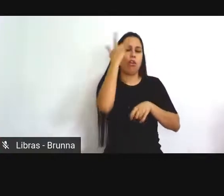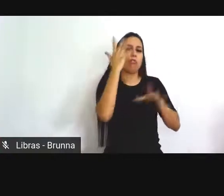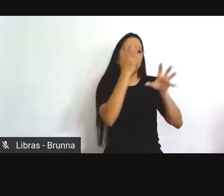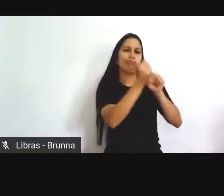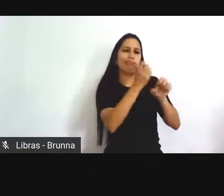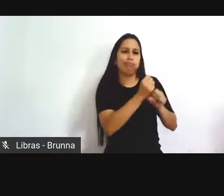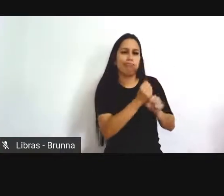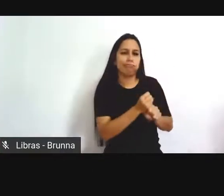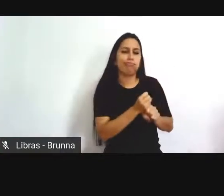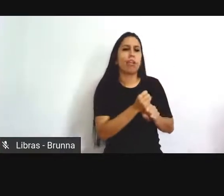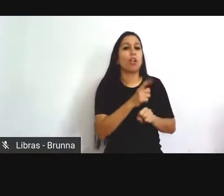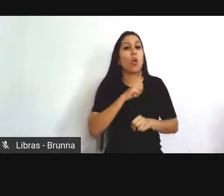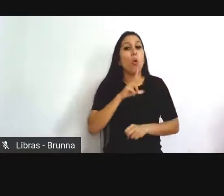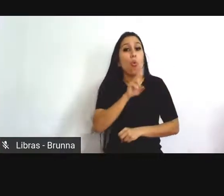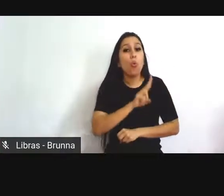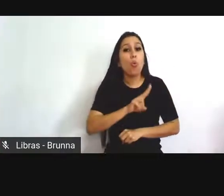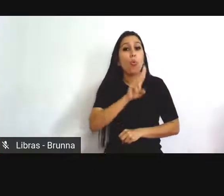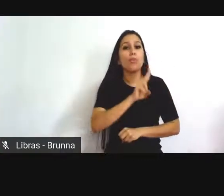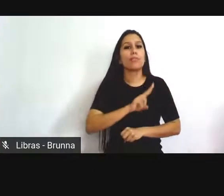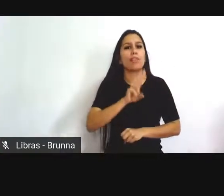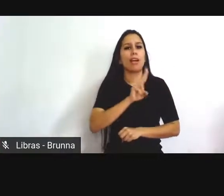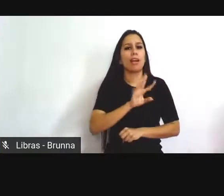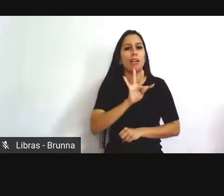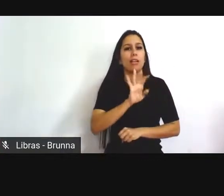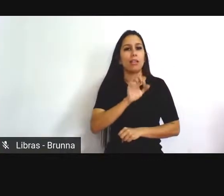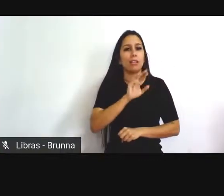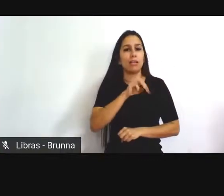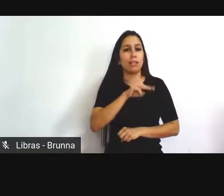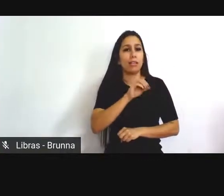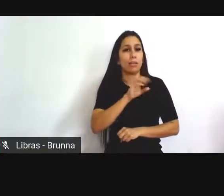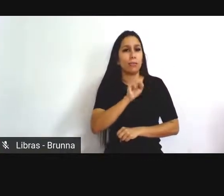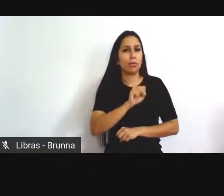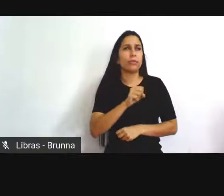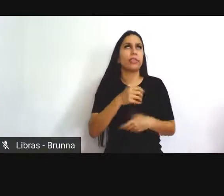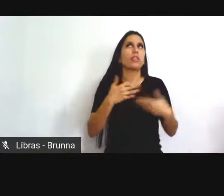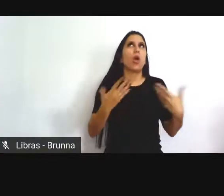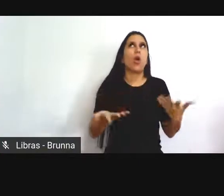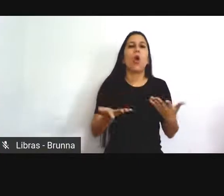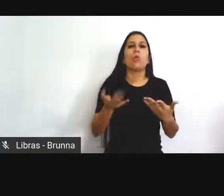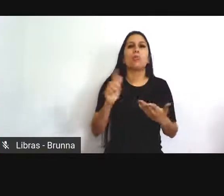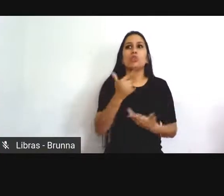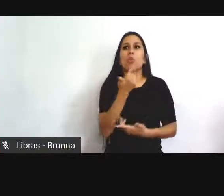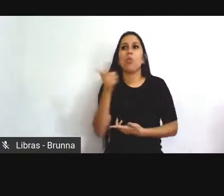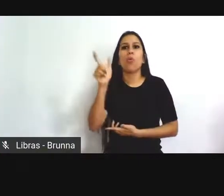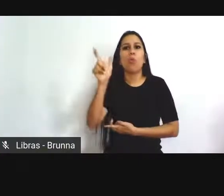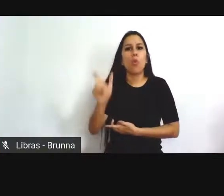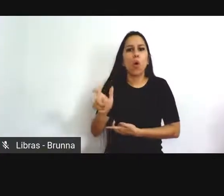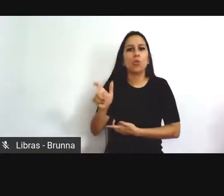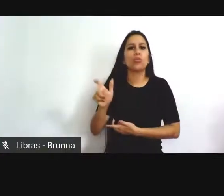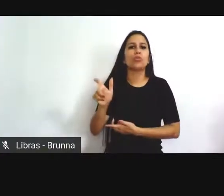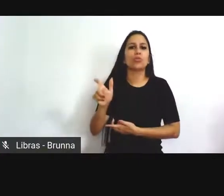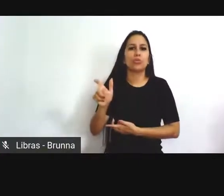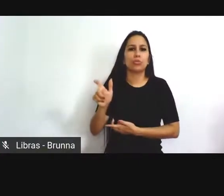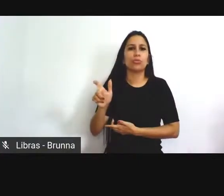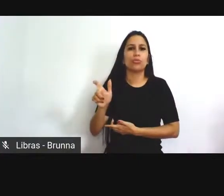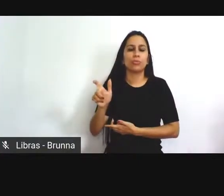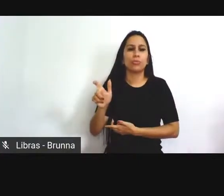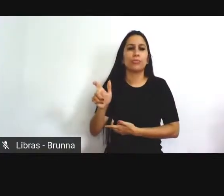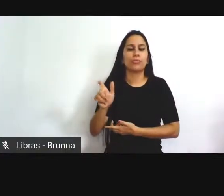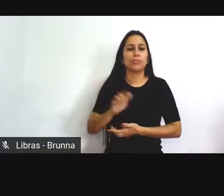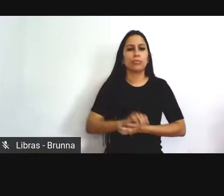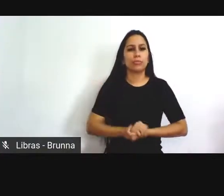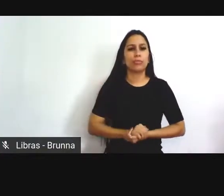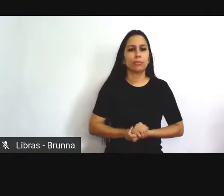termos, quase como como se o outro já soubesse, né?